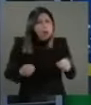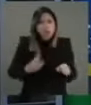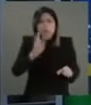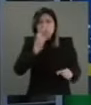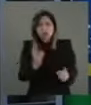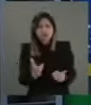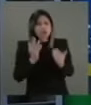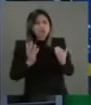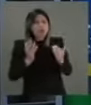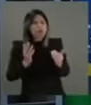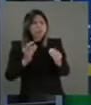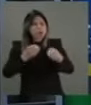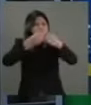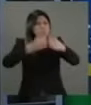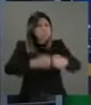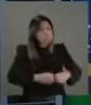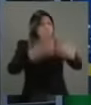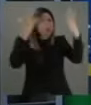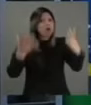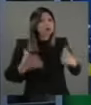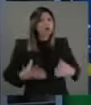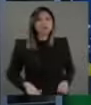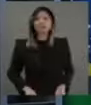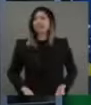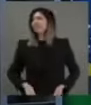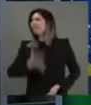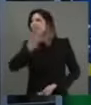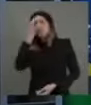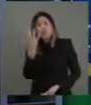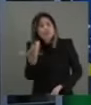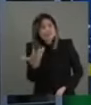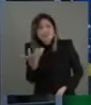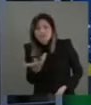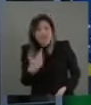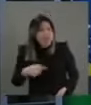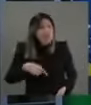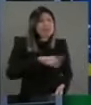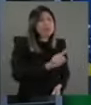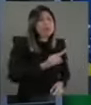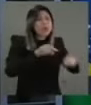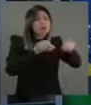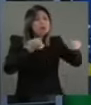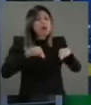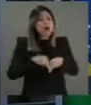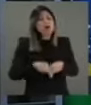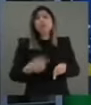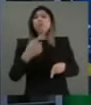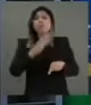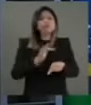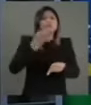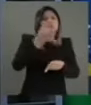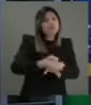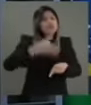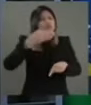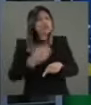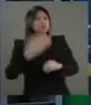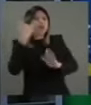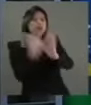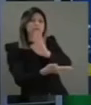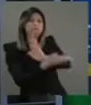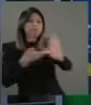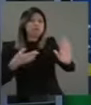atômica na região, porque nenhum investidor vai querer ir para uma área que amanhã pode ser desapropriada e declarada terra indígena.